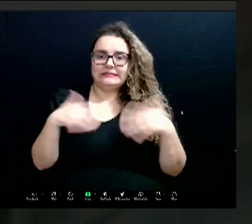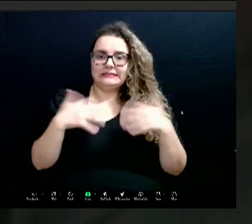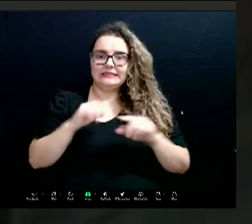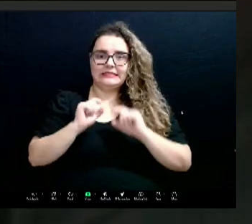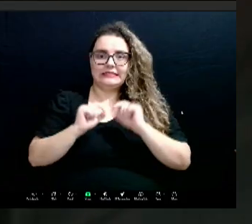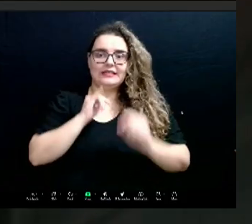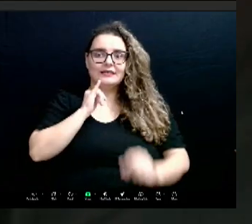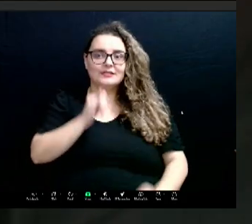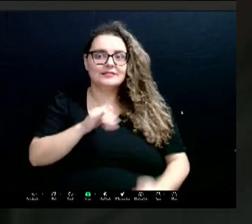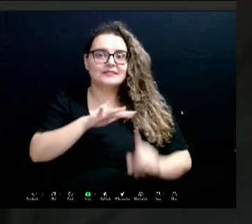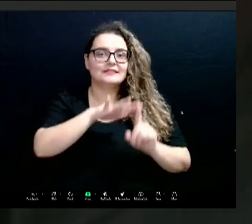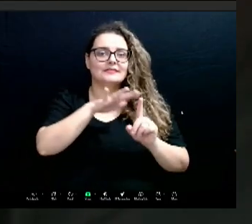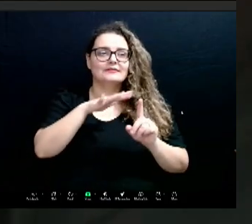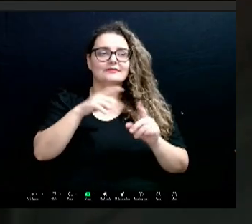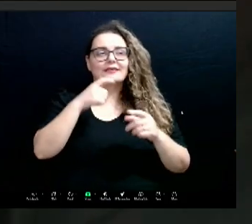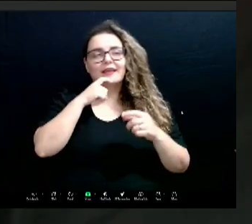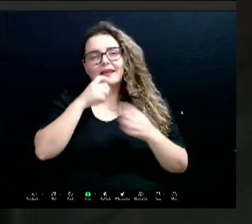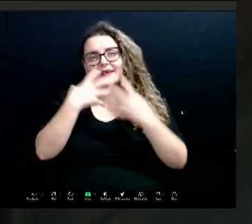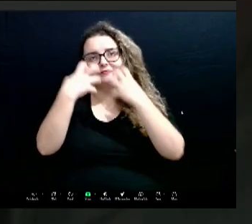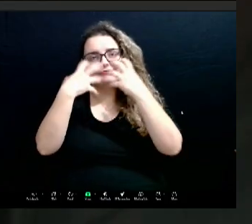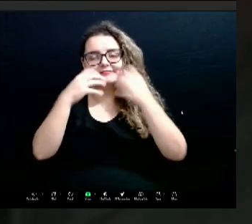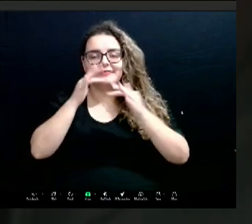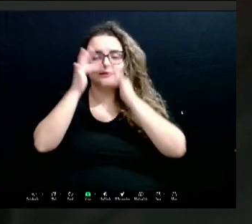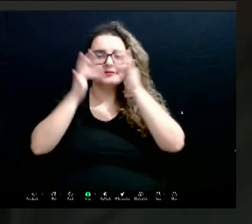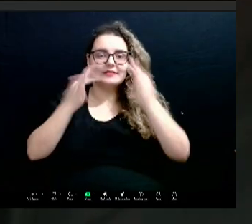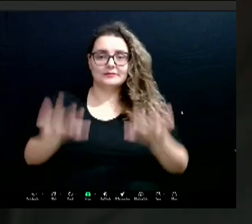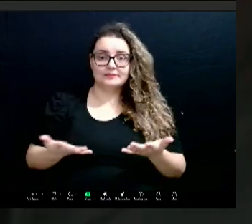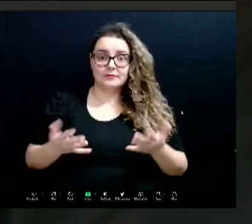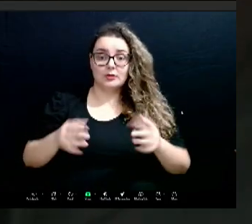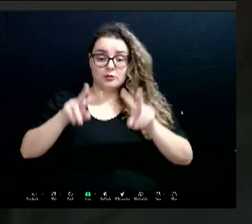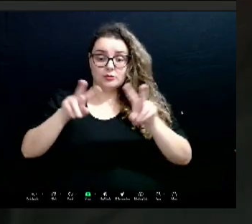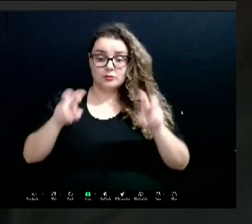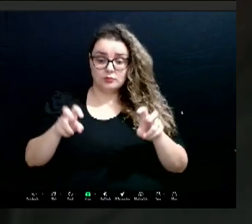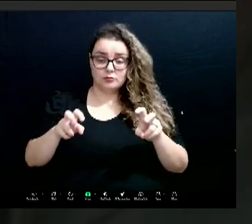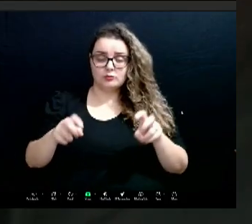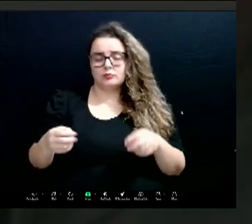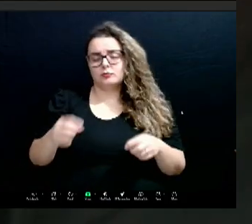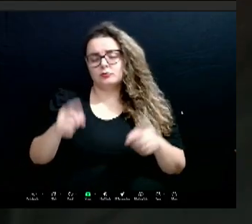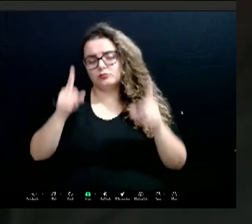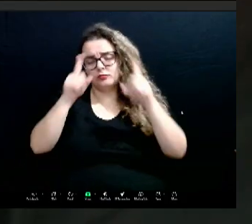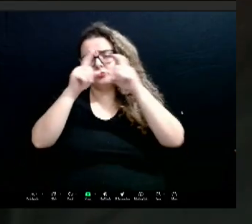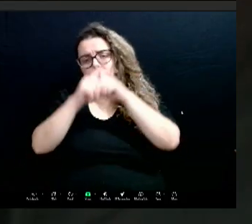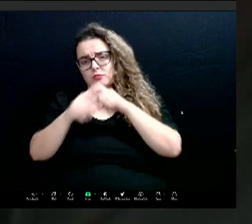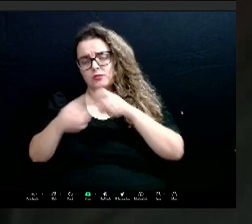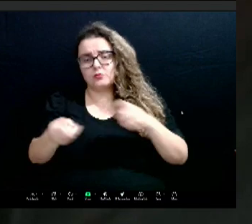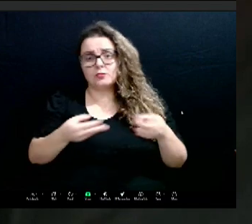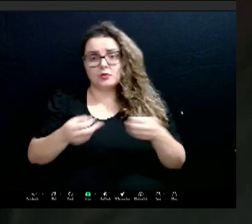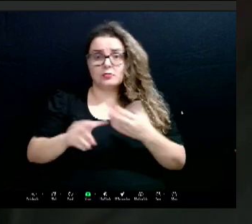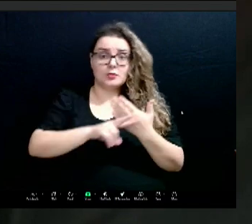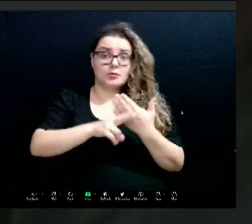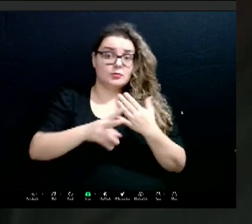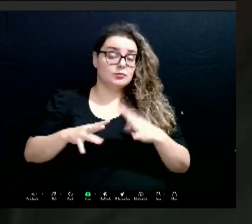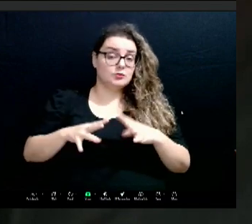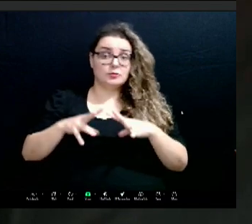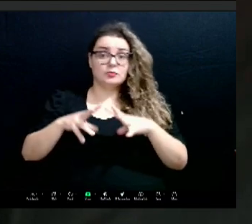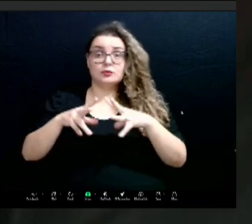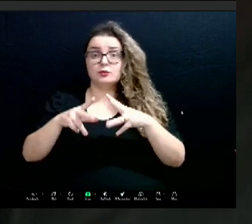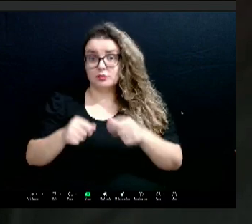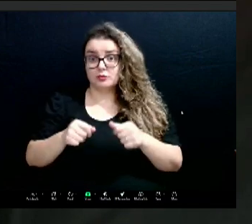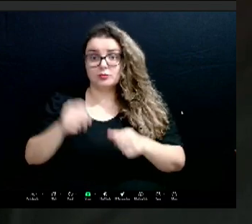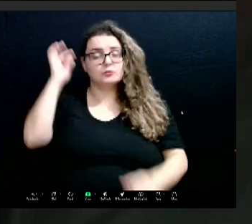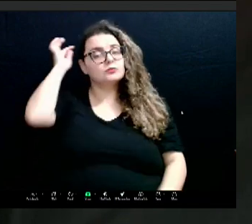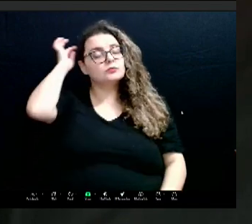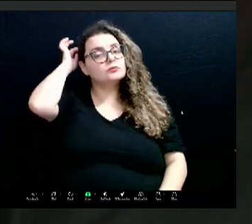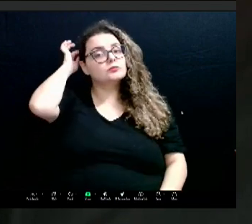gente, o assunto do nosso programa de hoje é um desafio moderno que afeta praticamente todo mundo. É o tempo que a